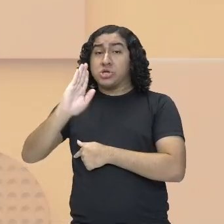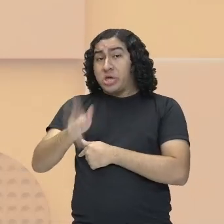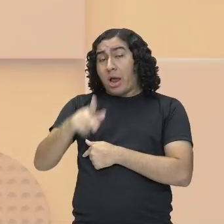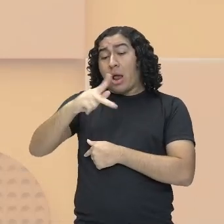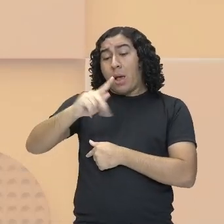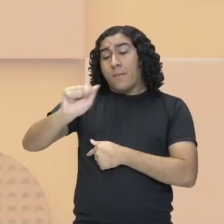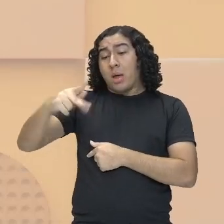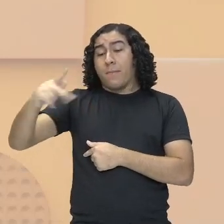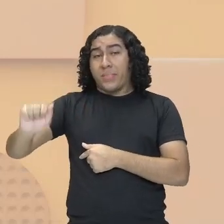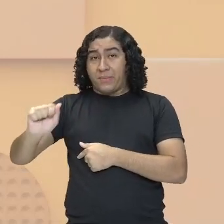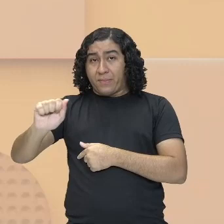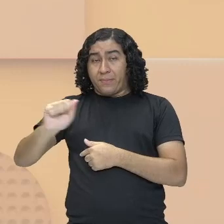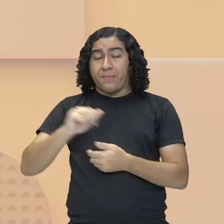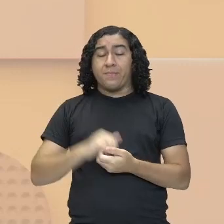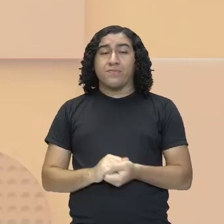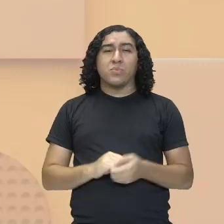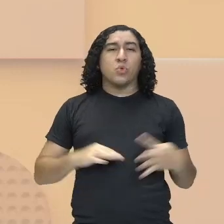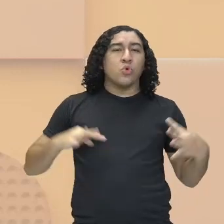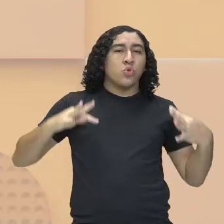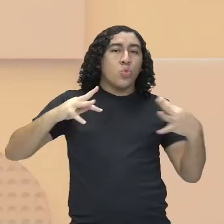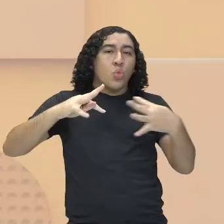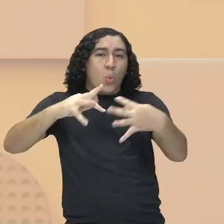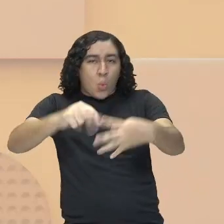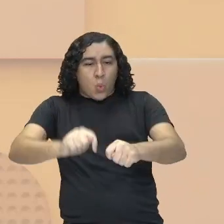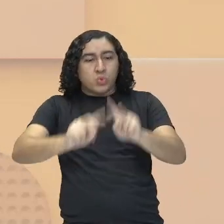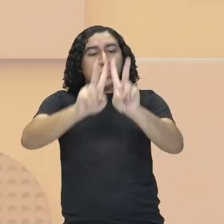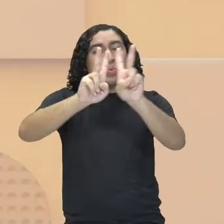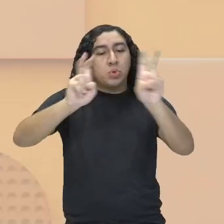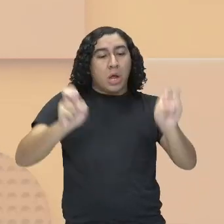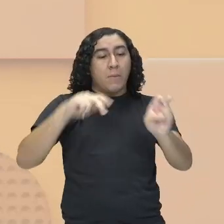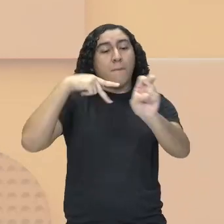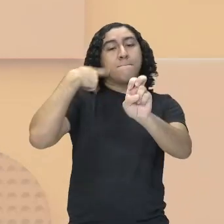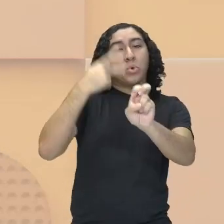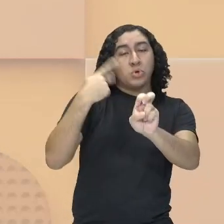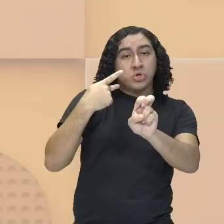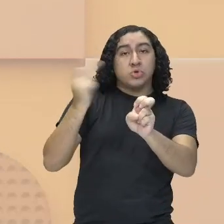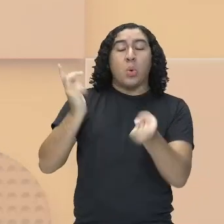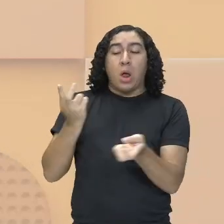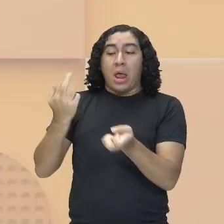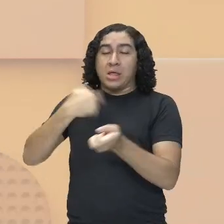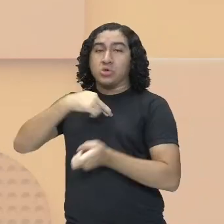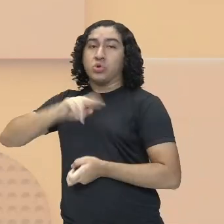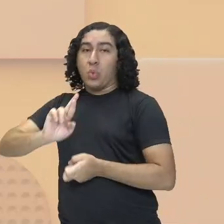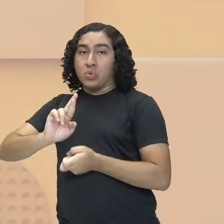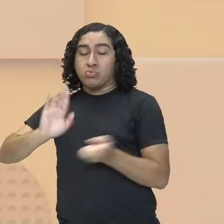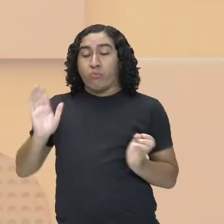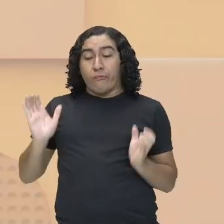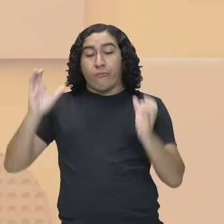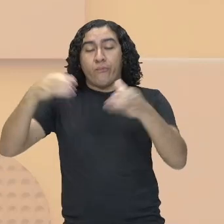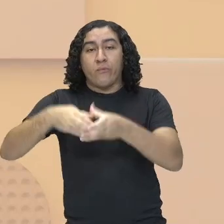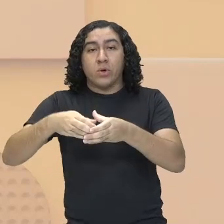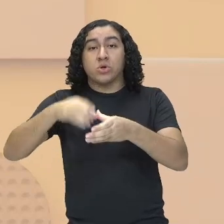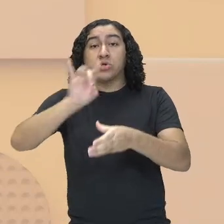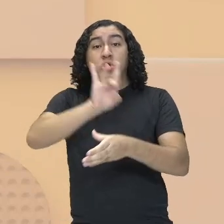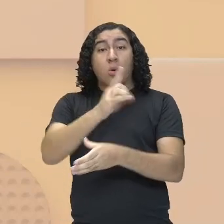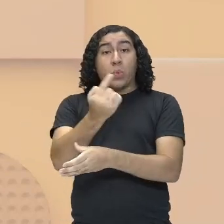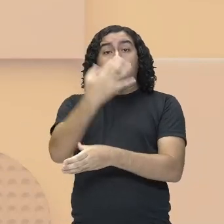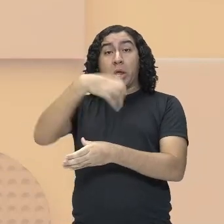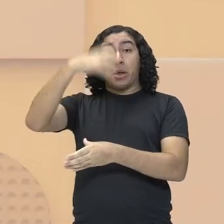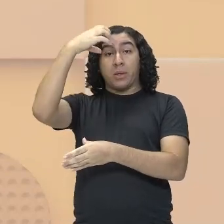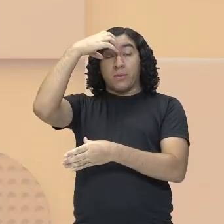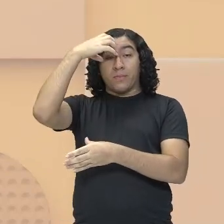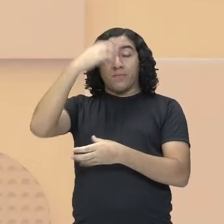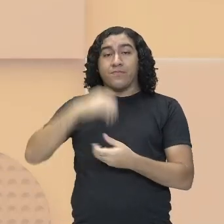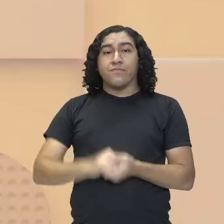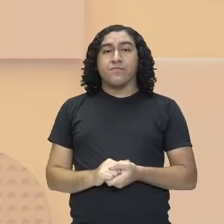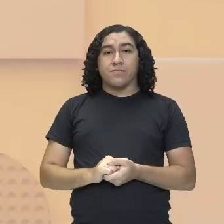Então, todas as questões políticas e religiosas vão estar concentradas na figura do Henrique VIII. E aí o poder da Igreja Católica ele vai